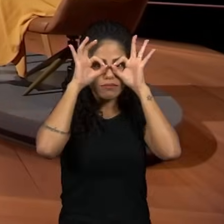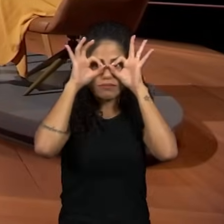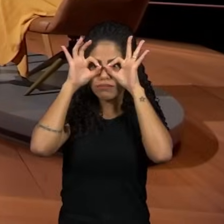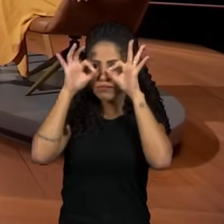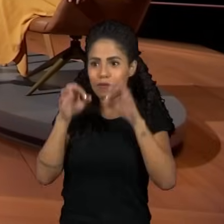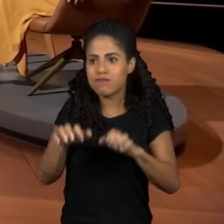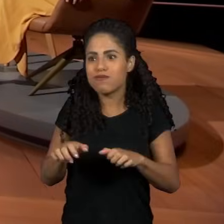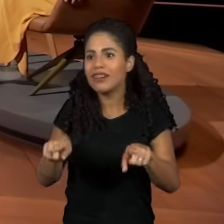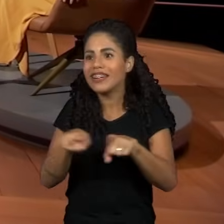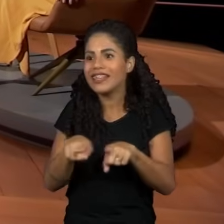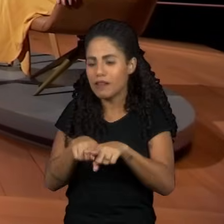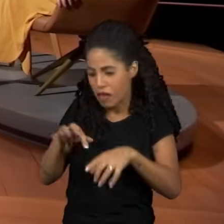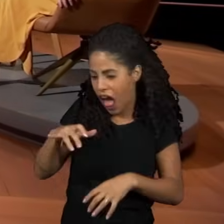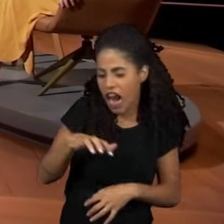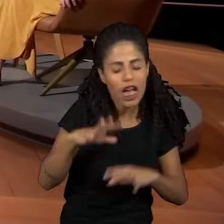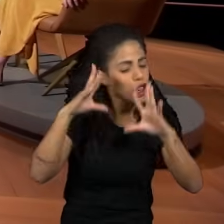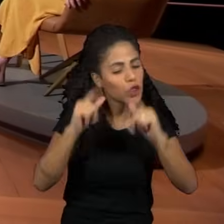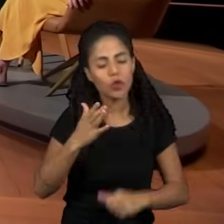Das aranhas, tudo.